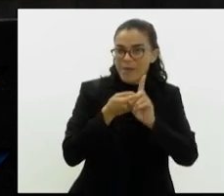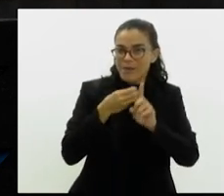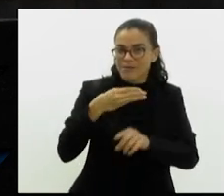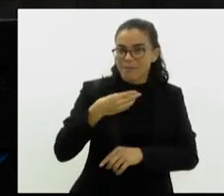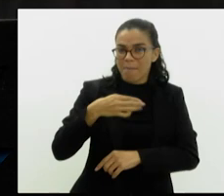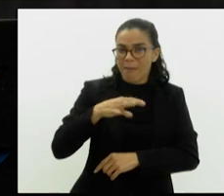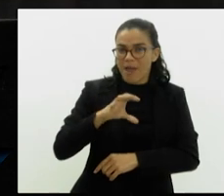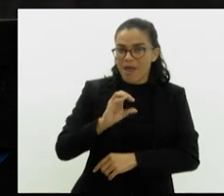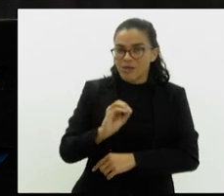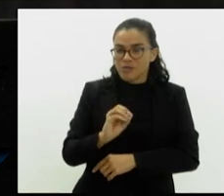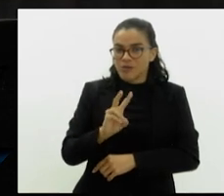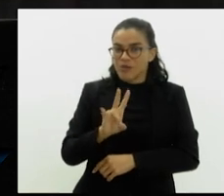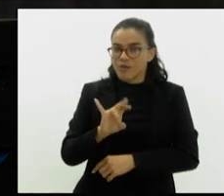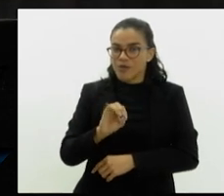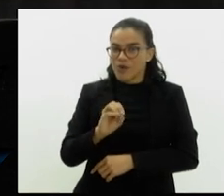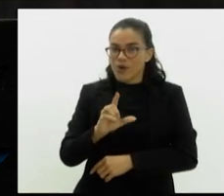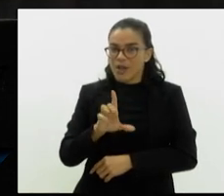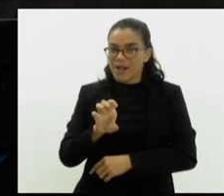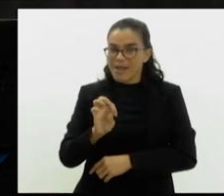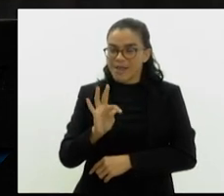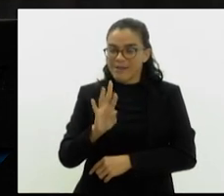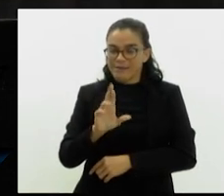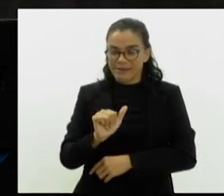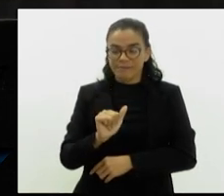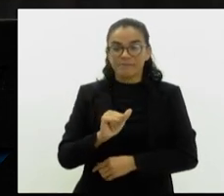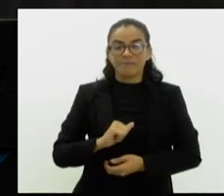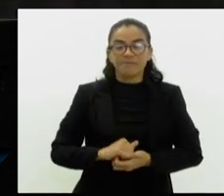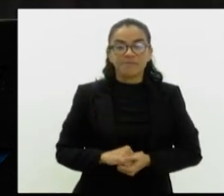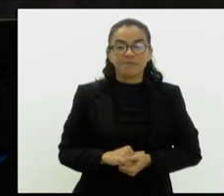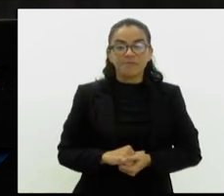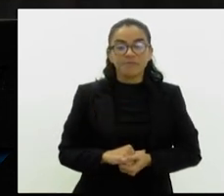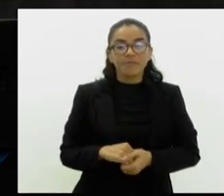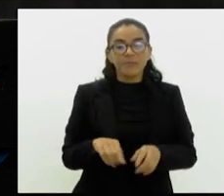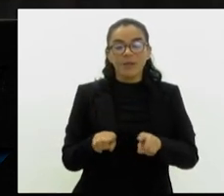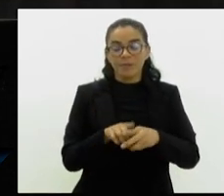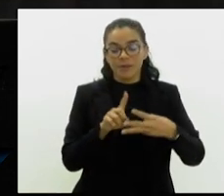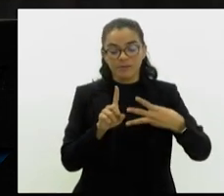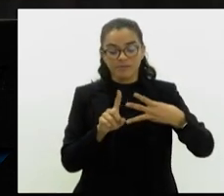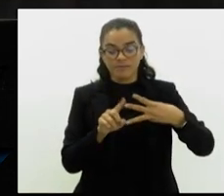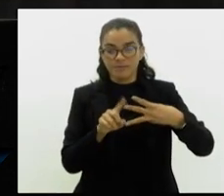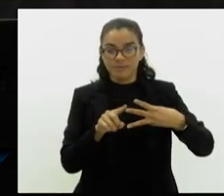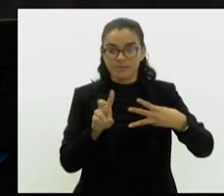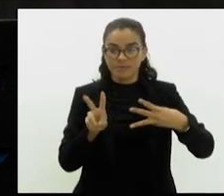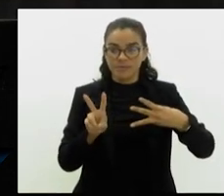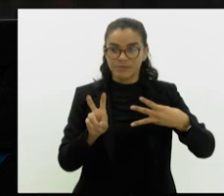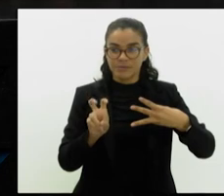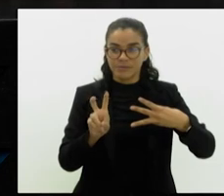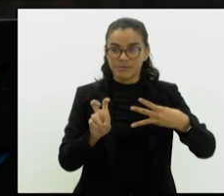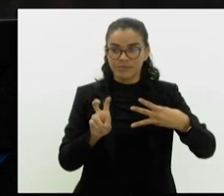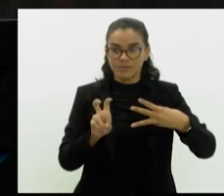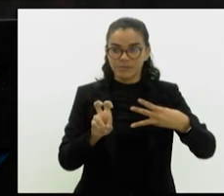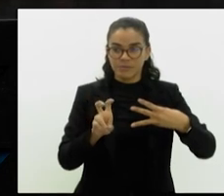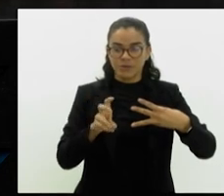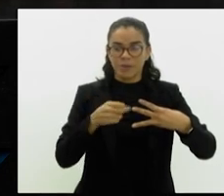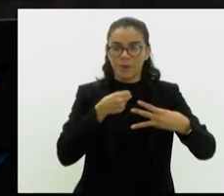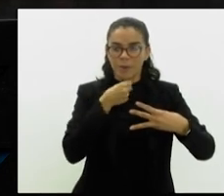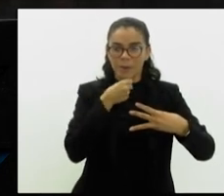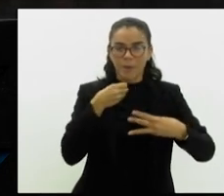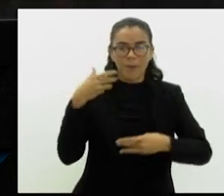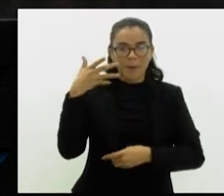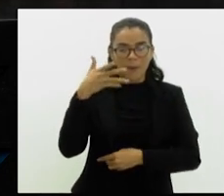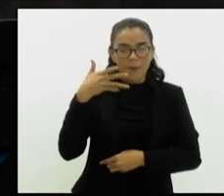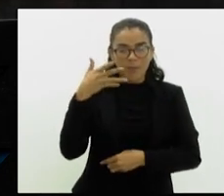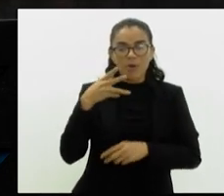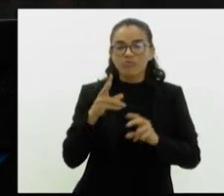um tema que se debatem todos os dias o Segundo assunto que eu quero tratar aqui dessa Tribuna e